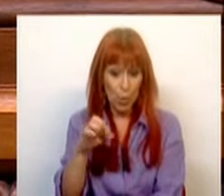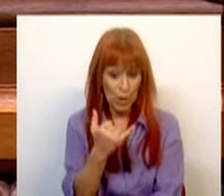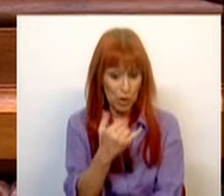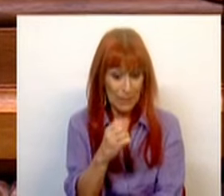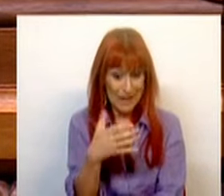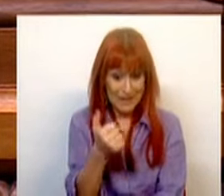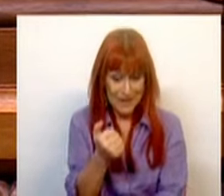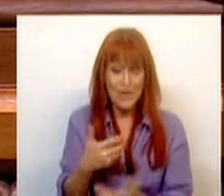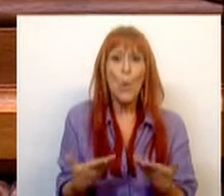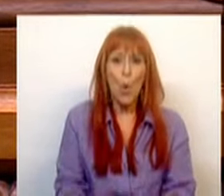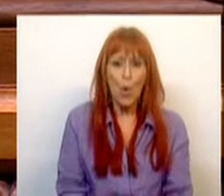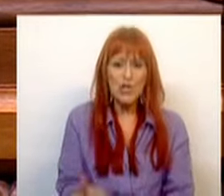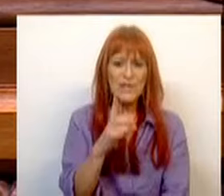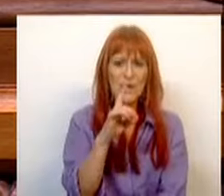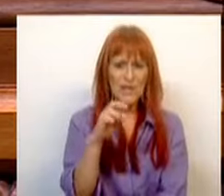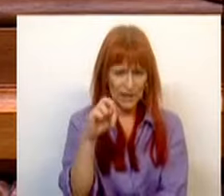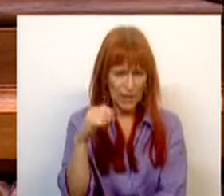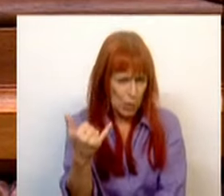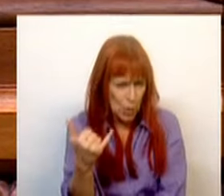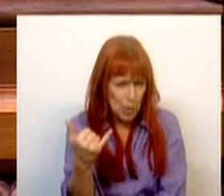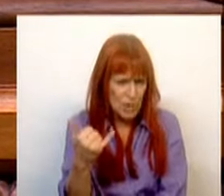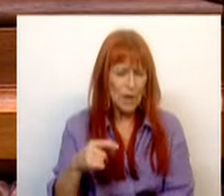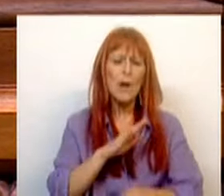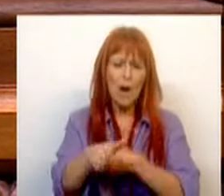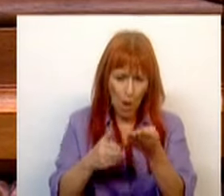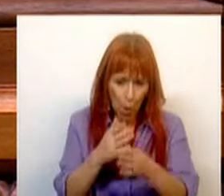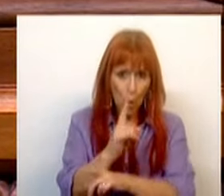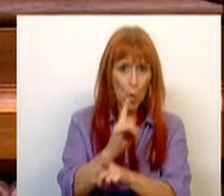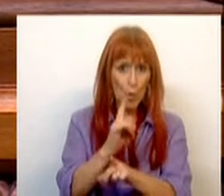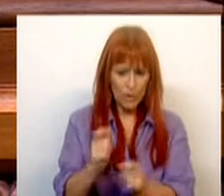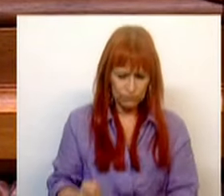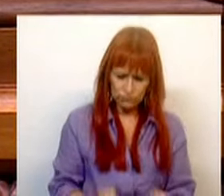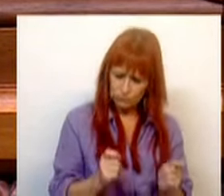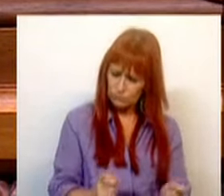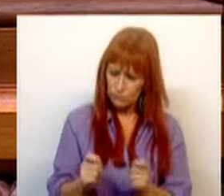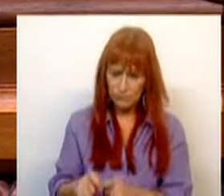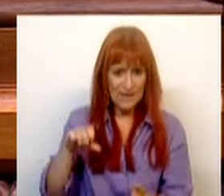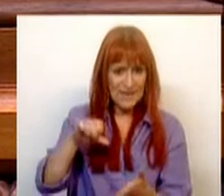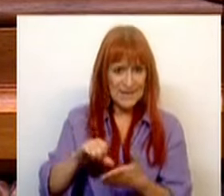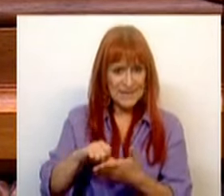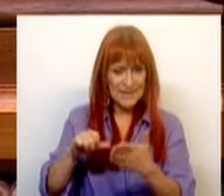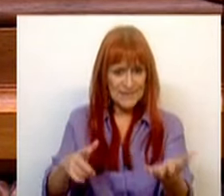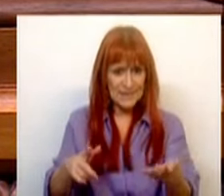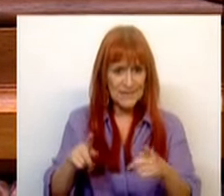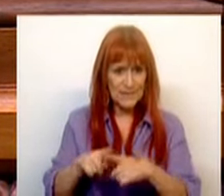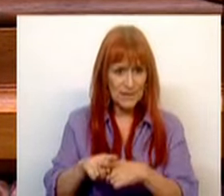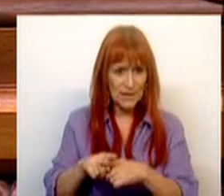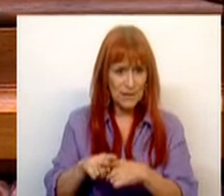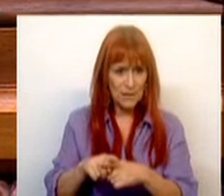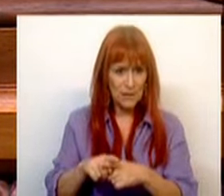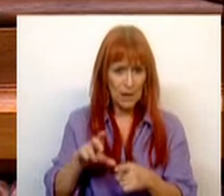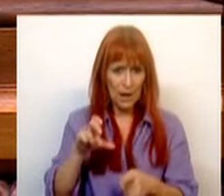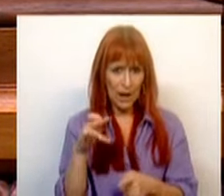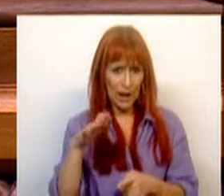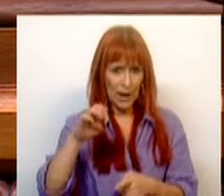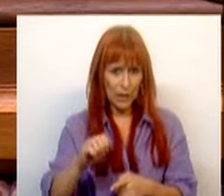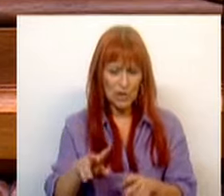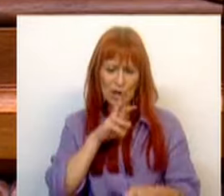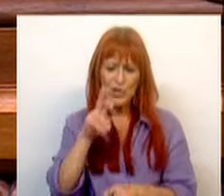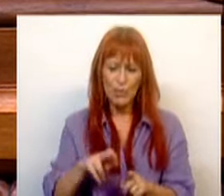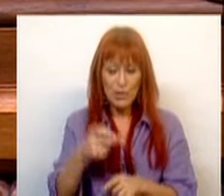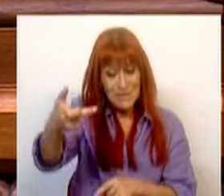são hoje 632? Vai continuar a apostar nos centros de nos CRIs, que constituem uma resposta